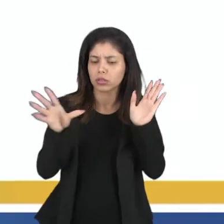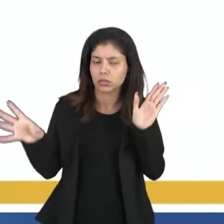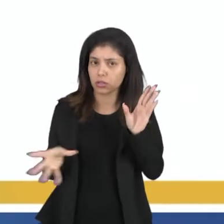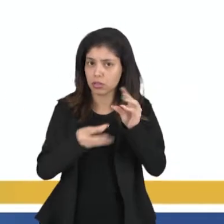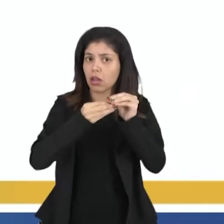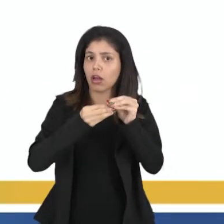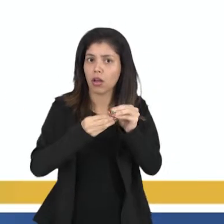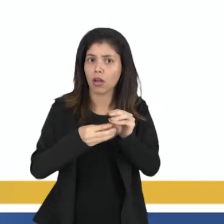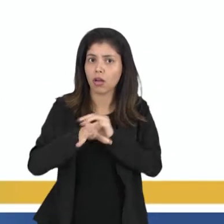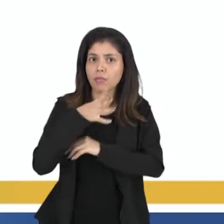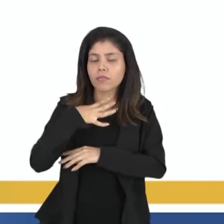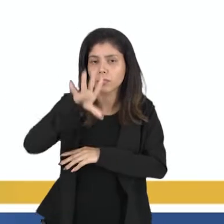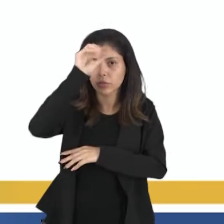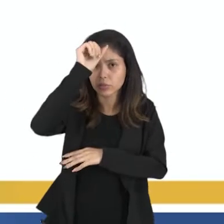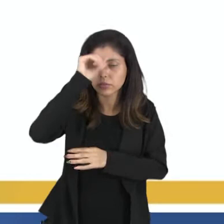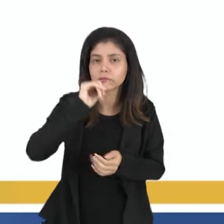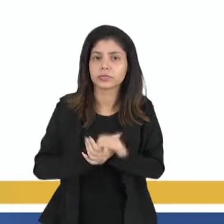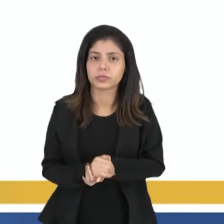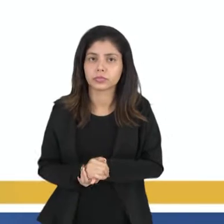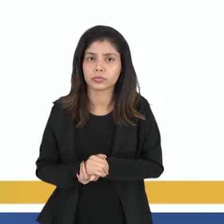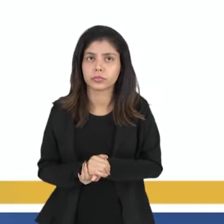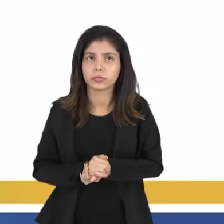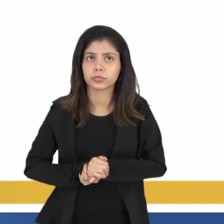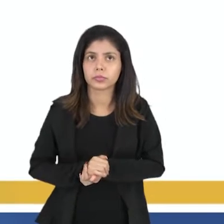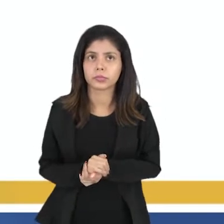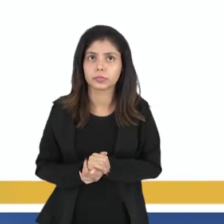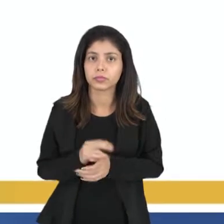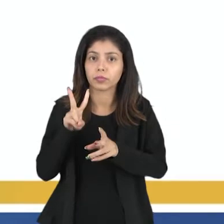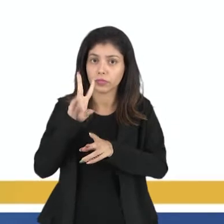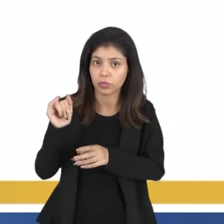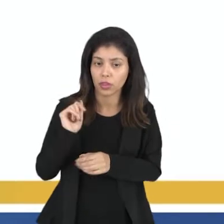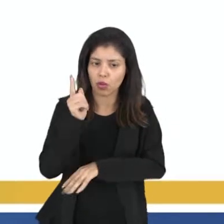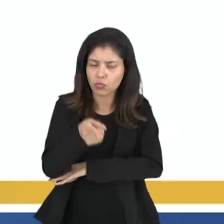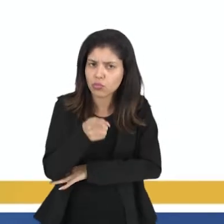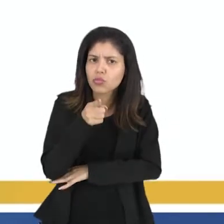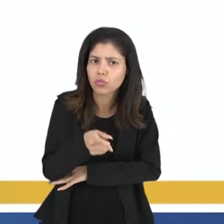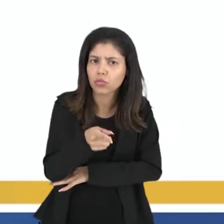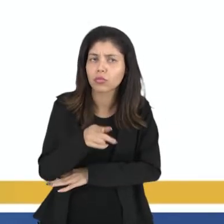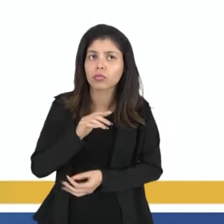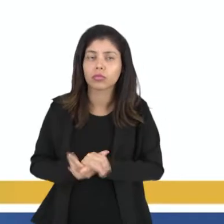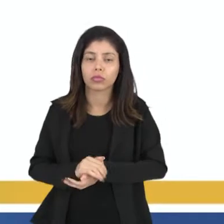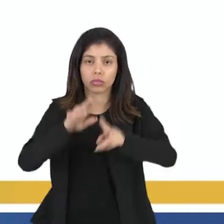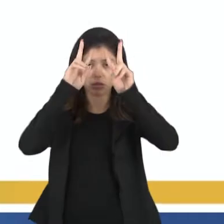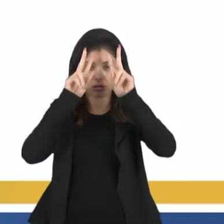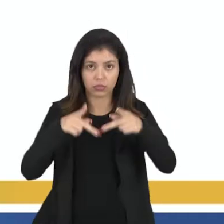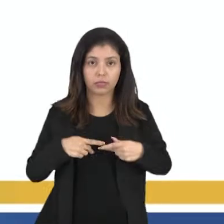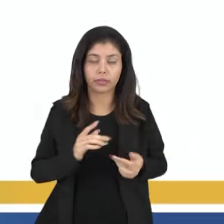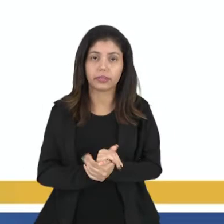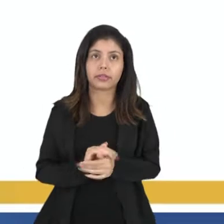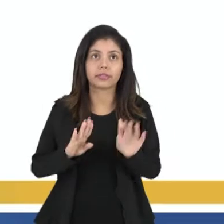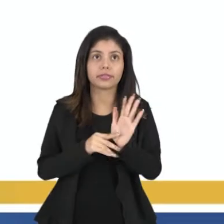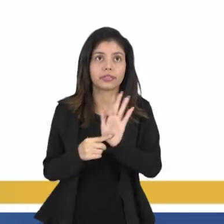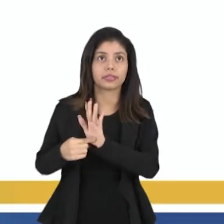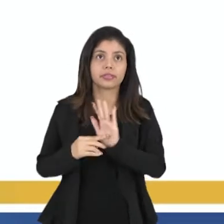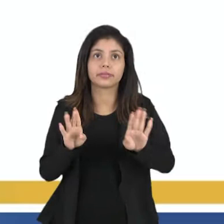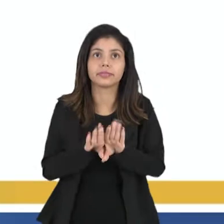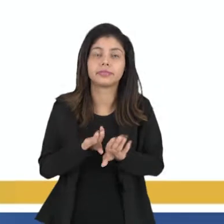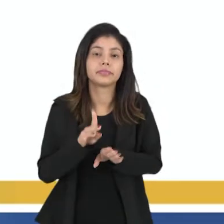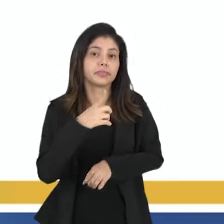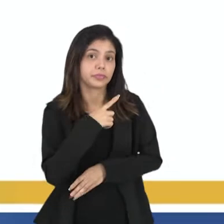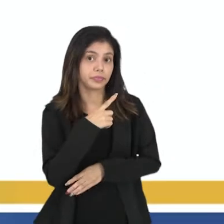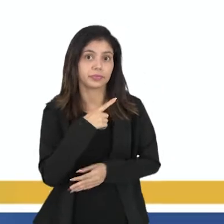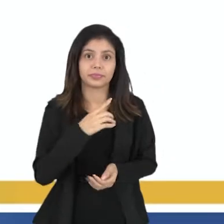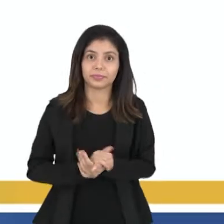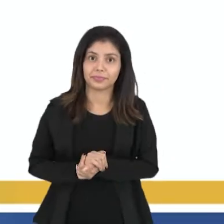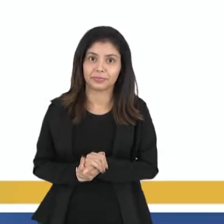conhecimento até onde ele estava em xeque-mate, ou seja, ele vai julgar o conhecimento humano. No texto 2 ele vai dizer,